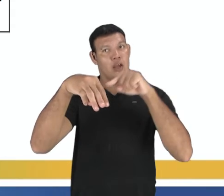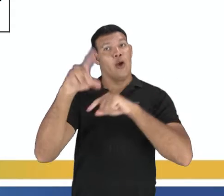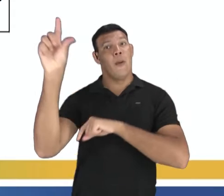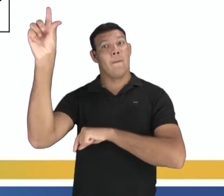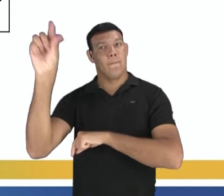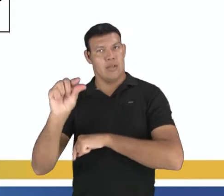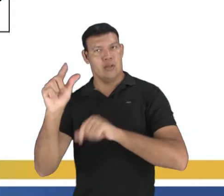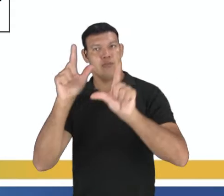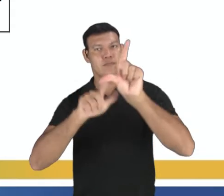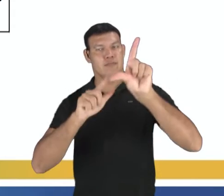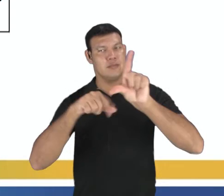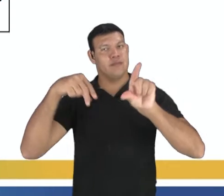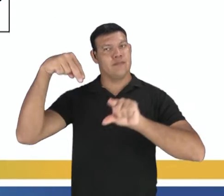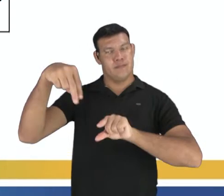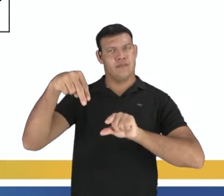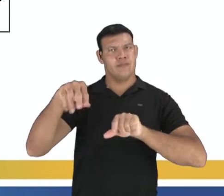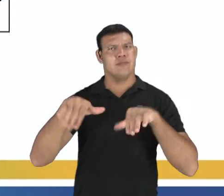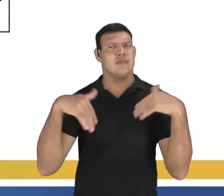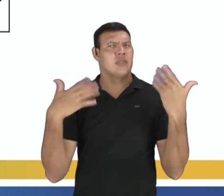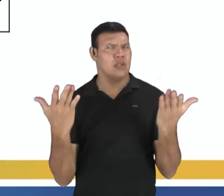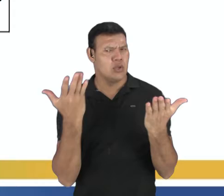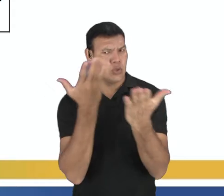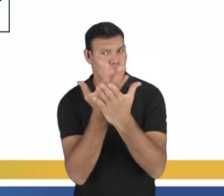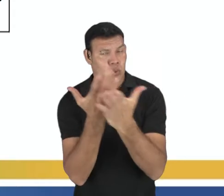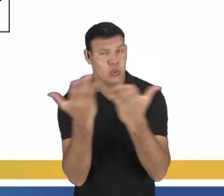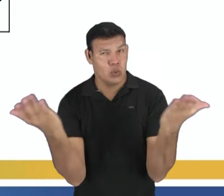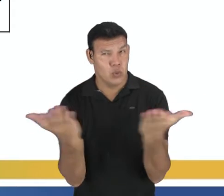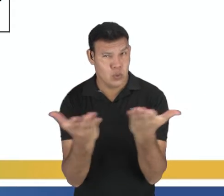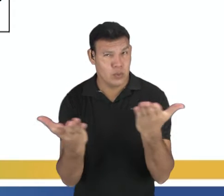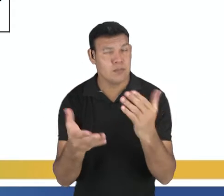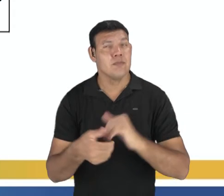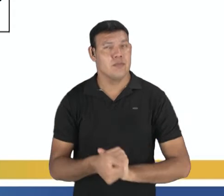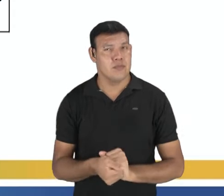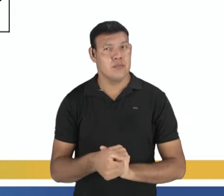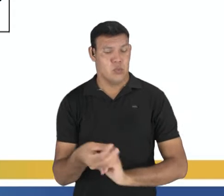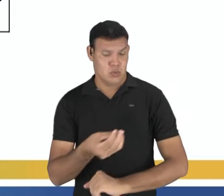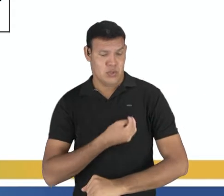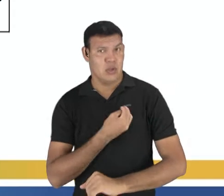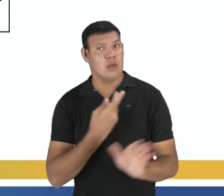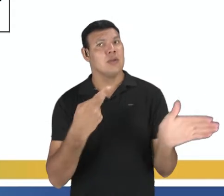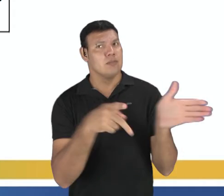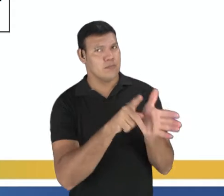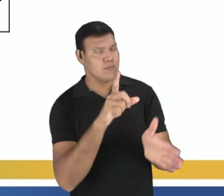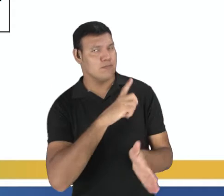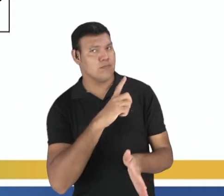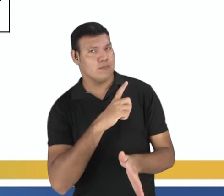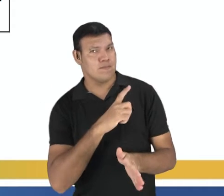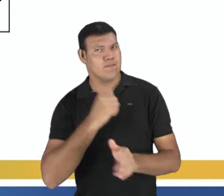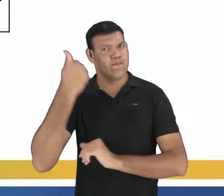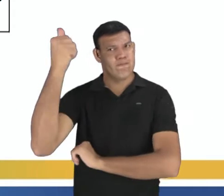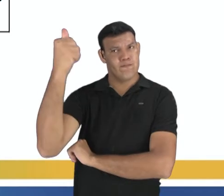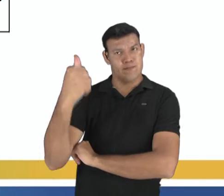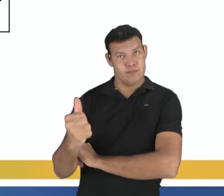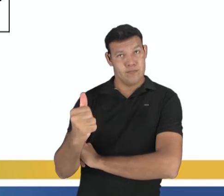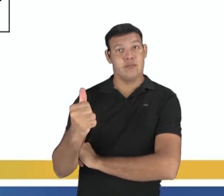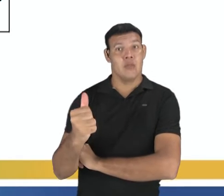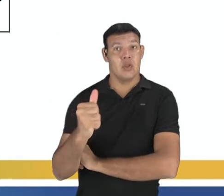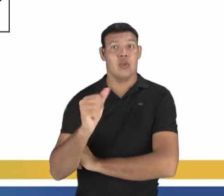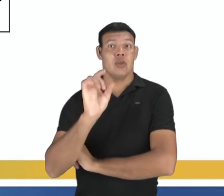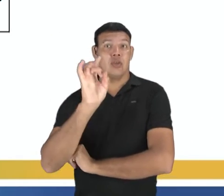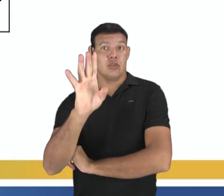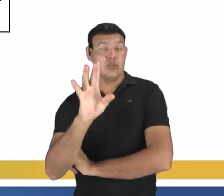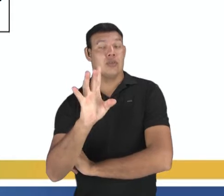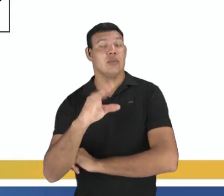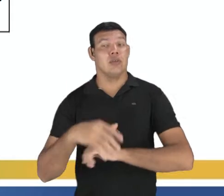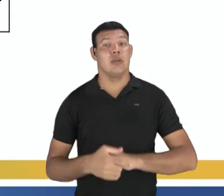menor que n. Mas aí, para o nosso estudo de hoje, para as condições de existência, é necessário a gente analisarmos somente quando o